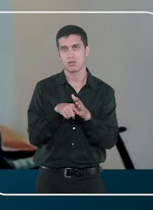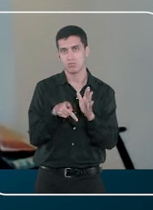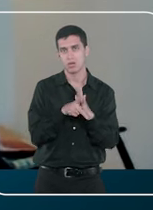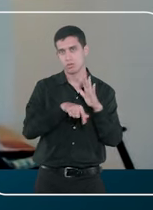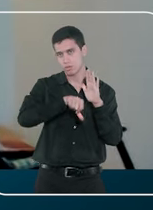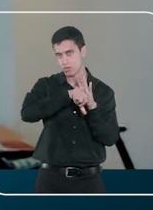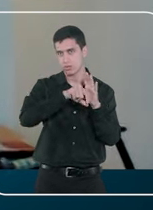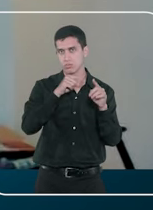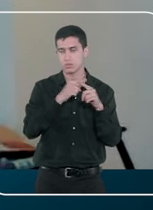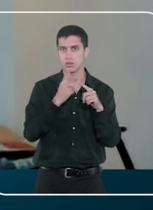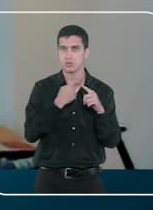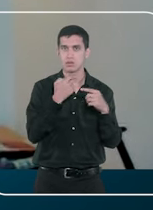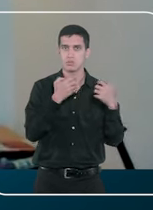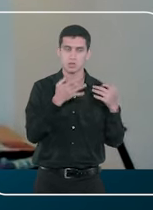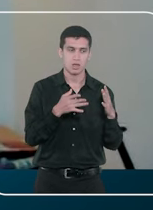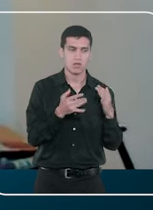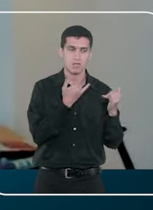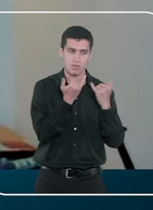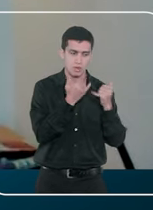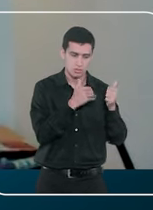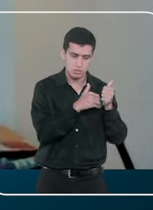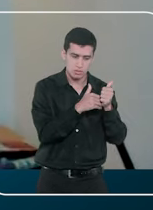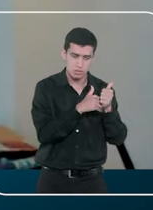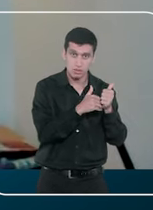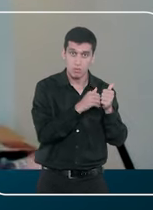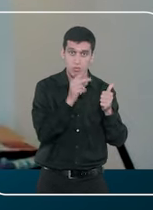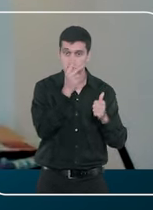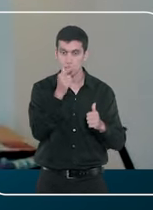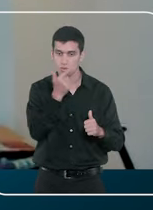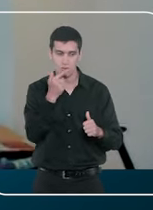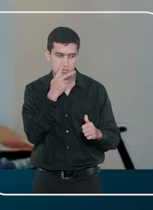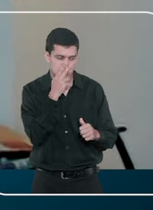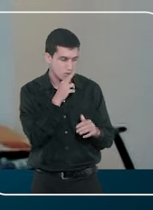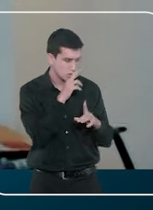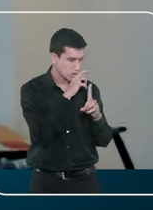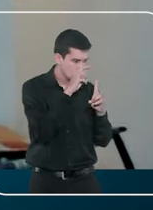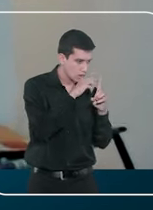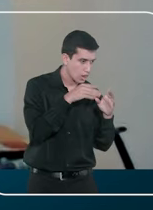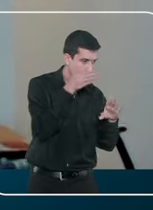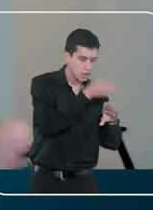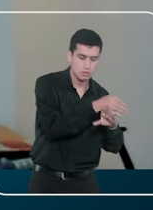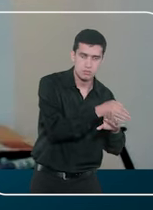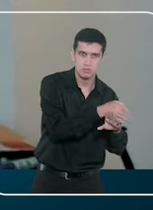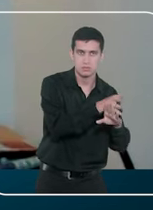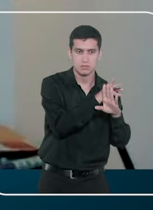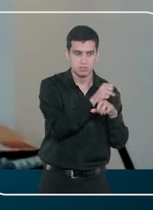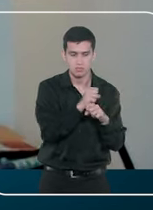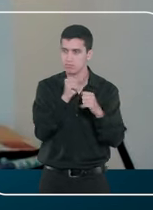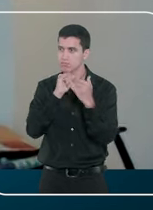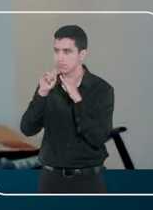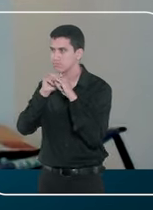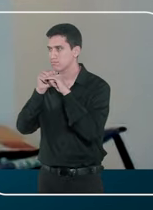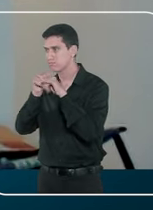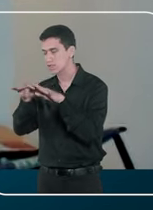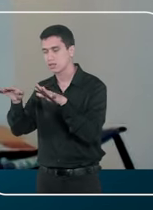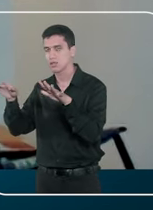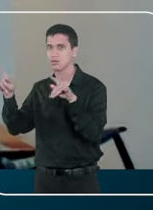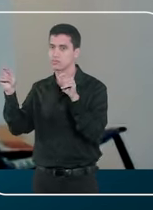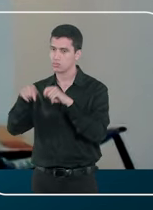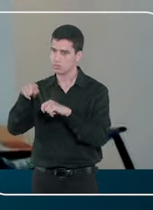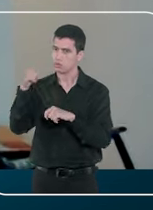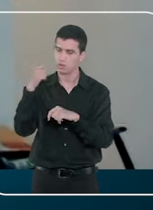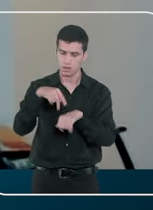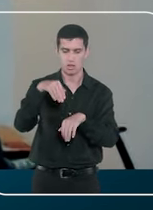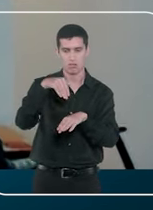de acesso a dados sigilosos, em que alguém dá vazão a essa divulgação e, eventualmente, pode atrair a